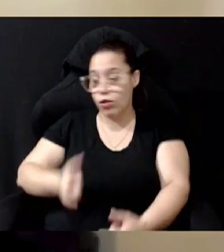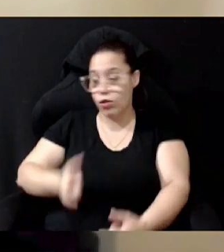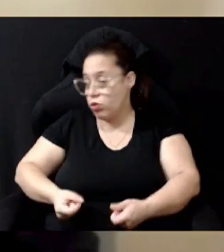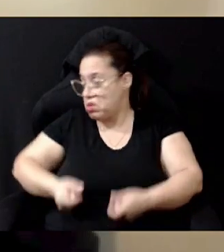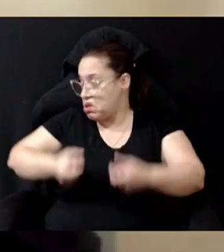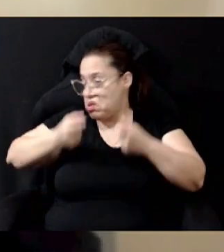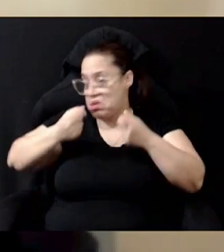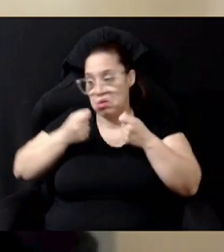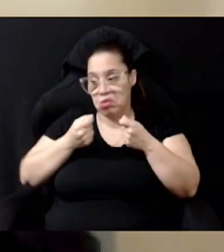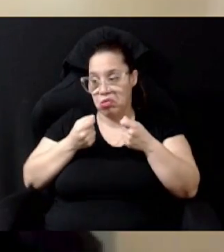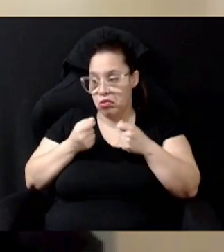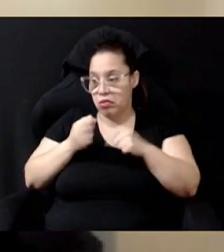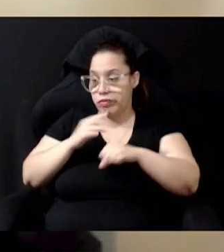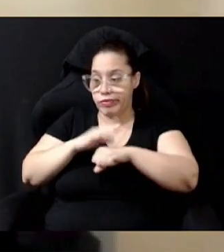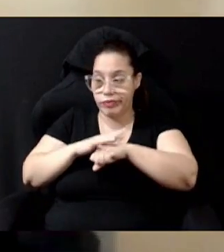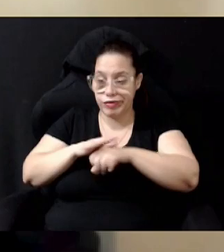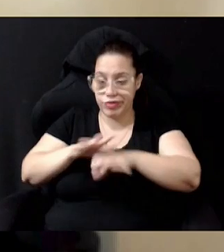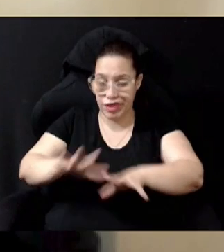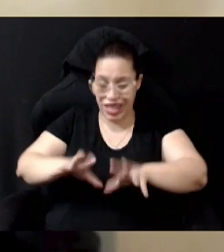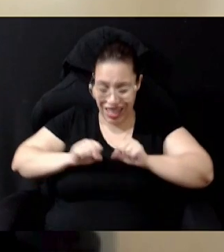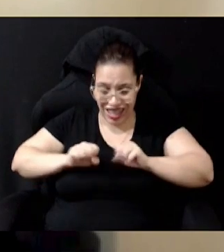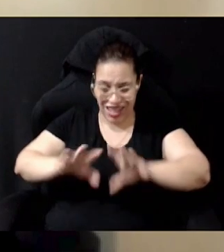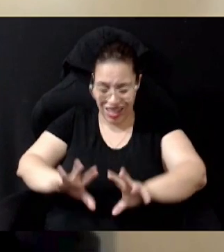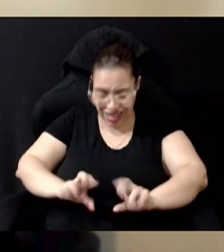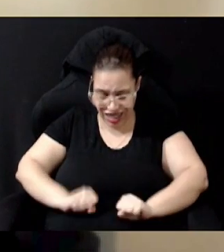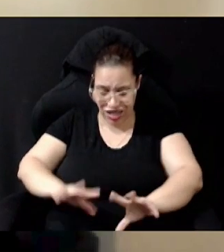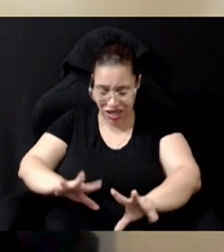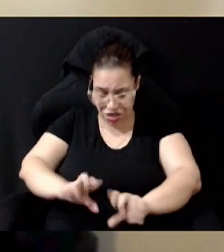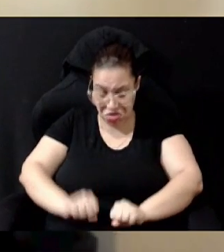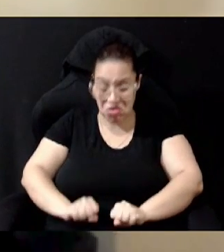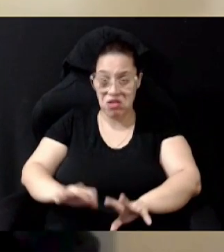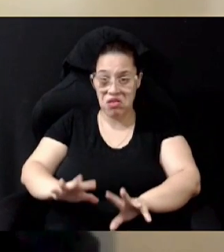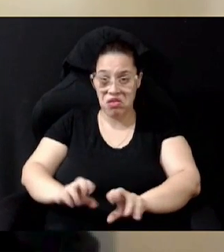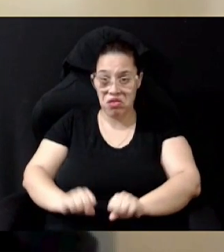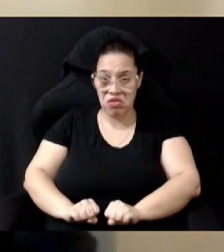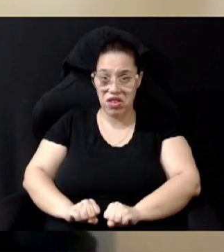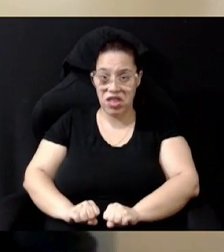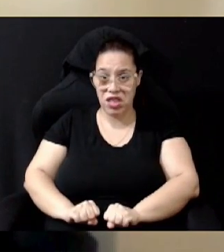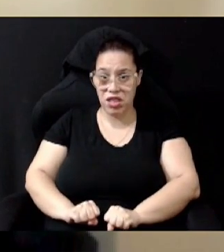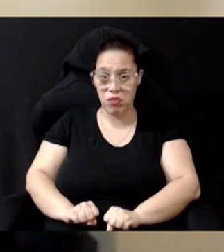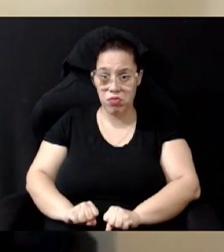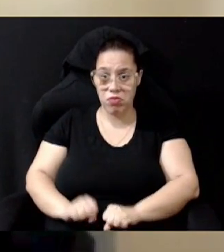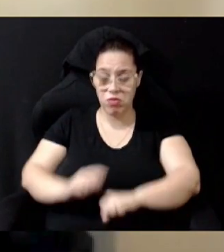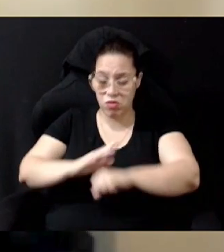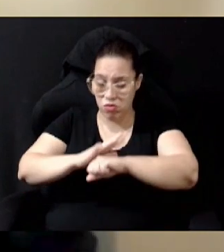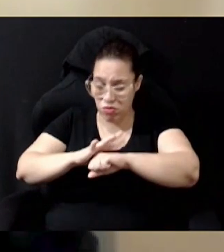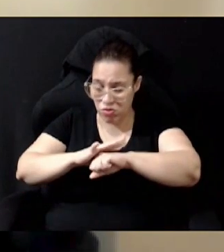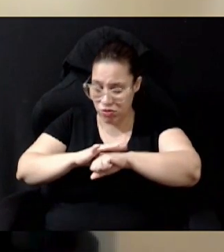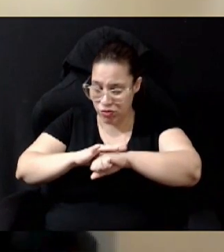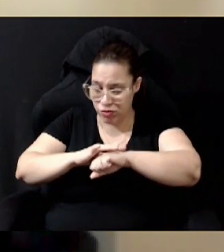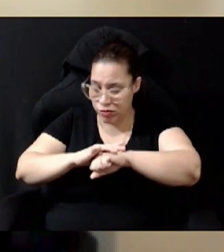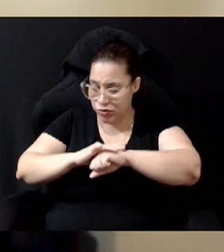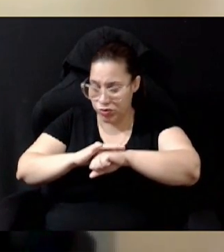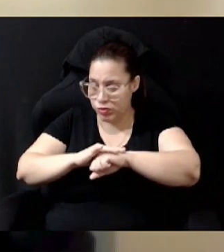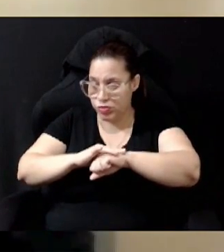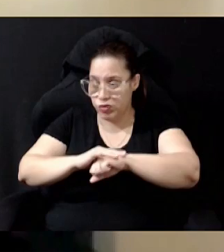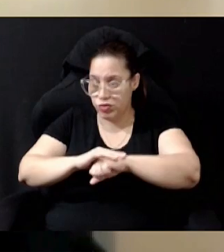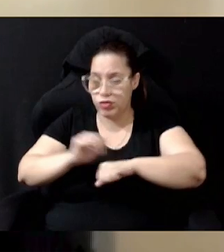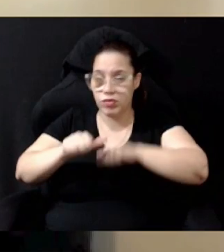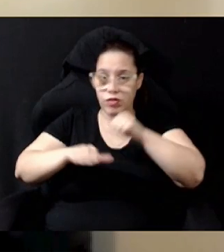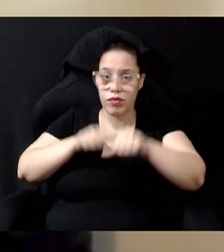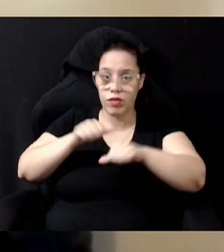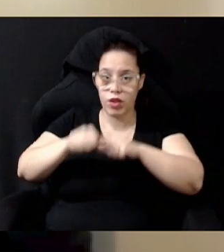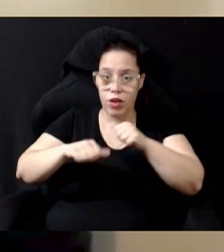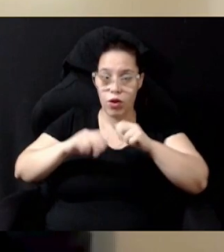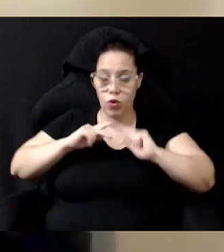que inflamam o intestino, é muito comum em doenças em que a pessoa tem alterações dos hormônios, como,